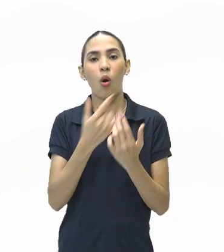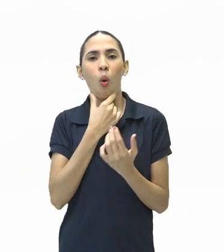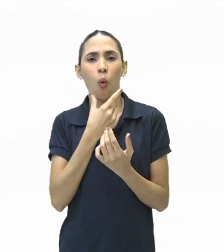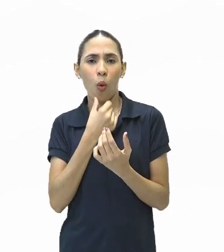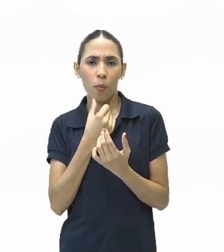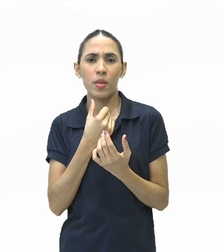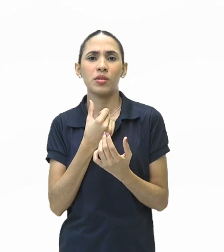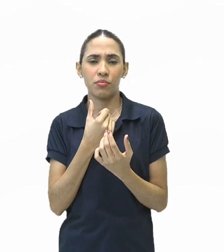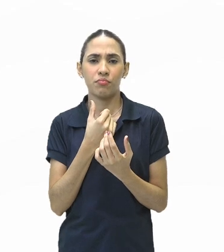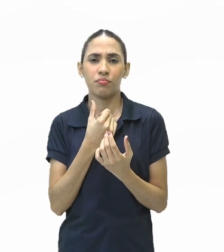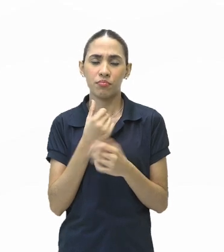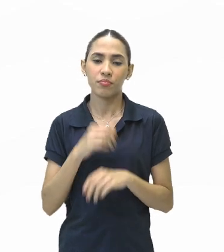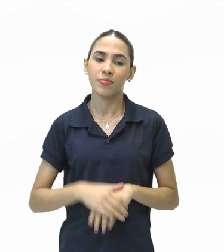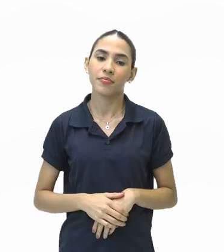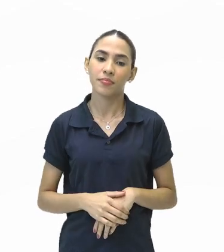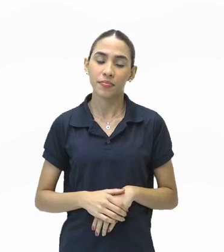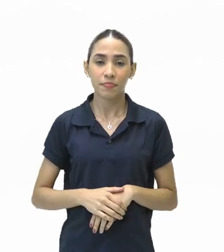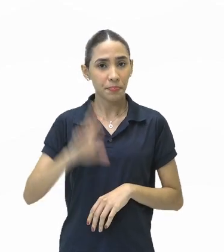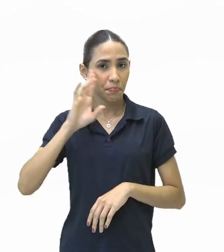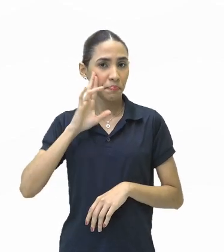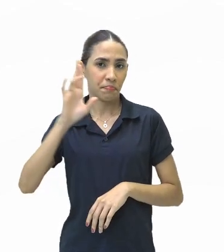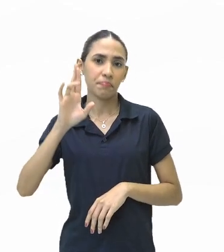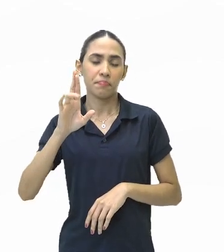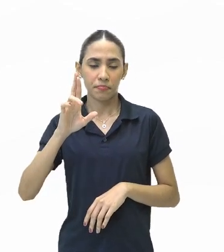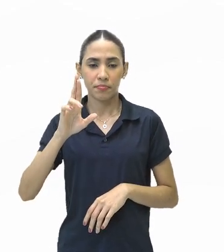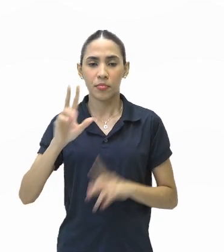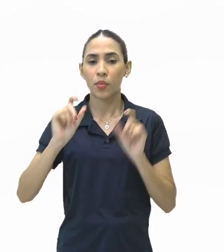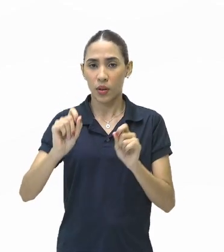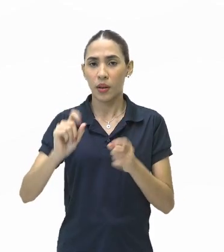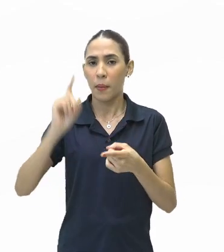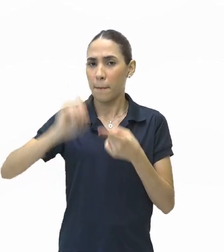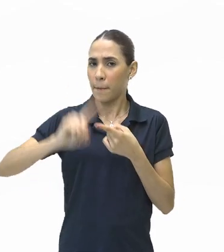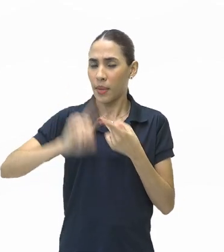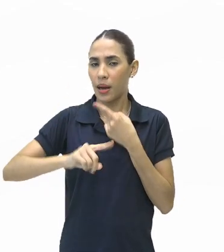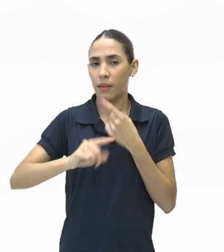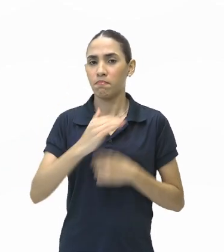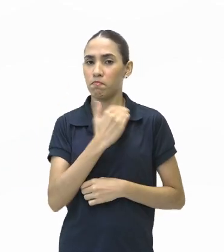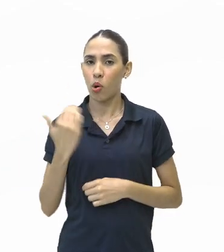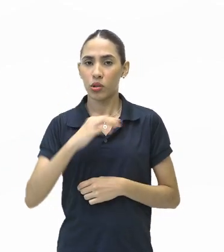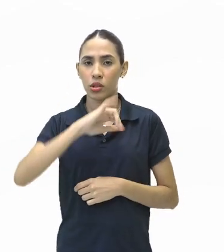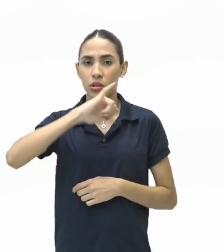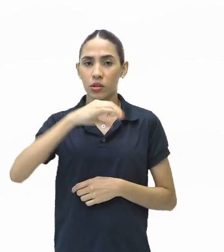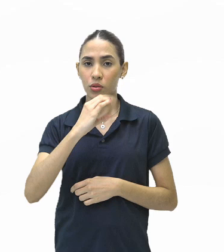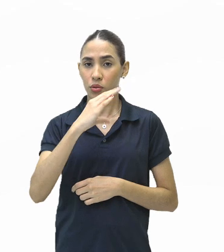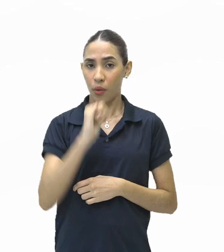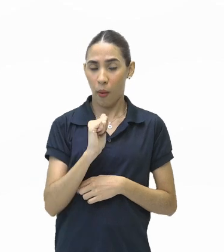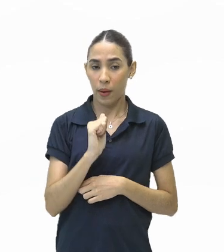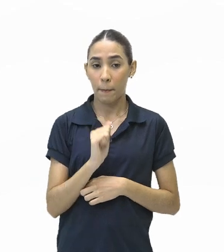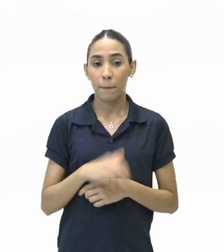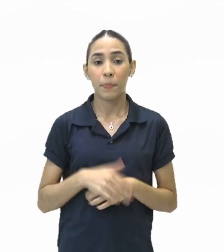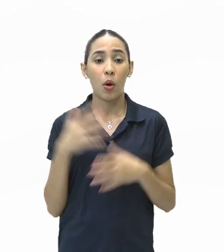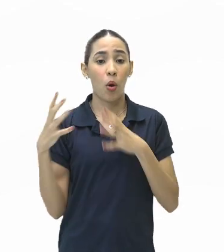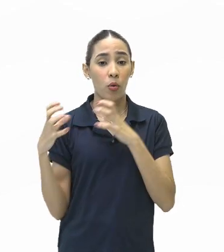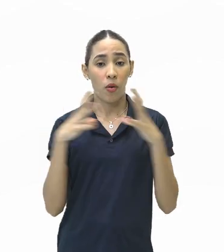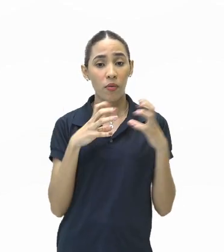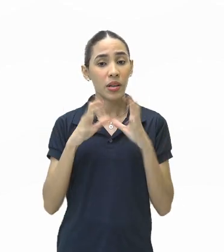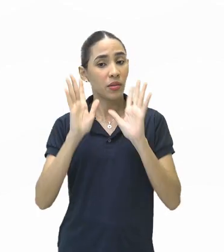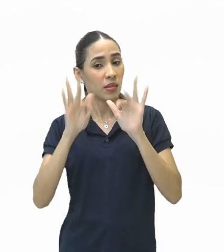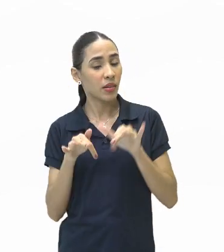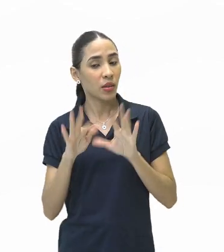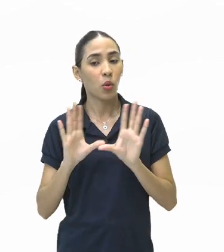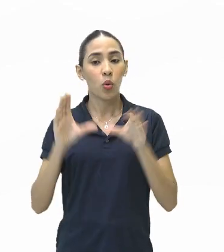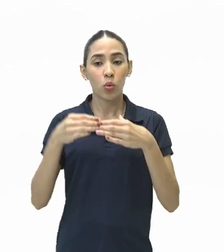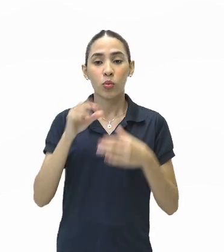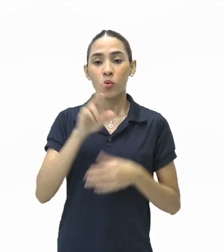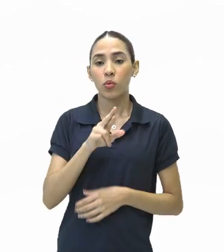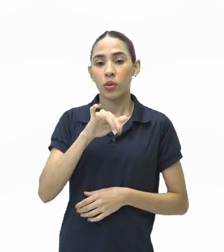jagunços ali, né? Estavam liderando para vingar a morte de Joca. O conflito acaba quando o grupo